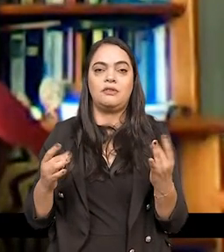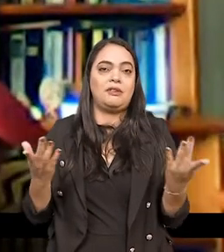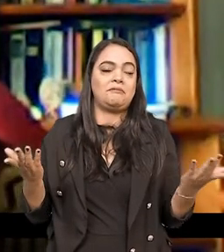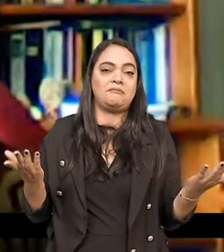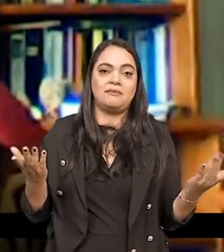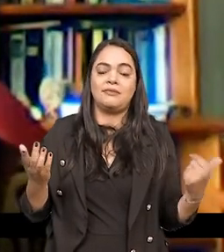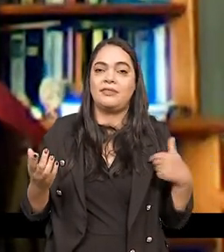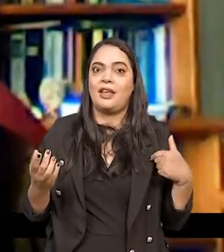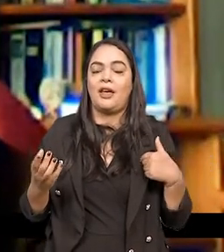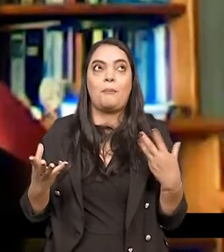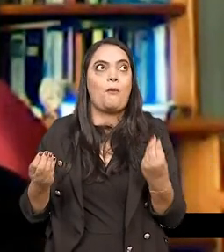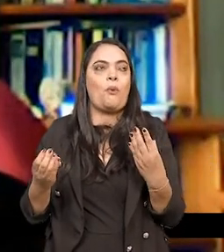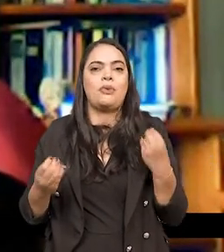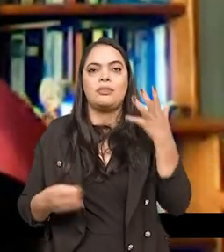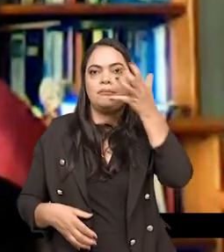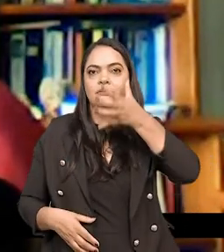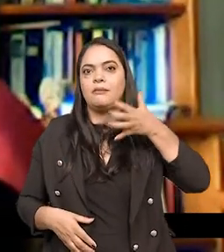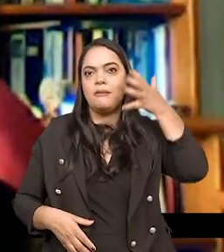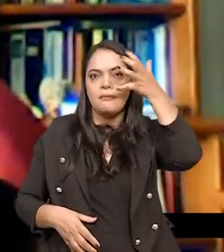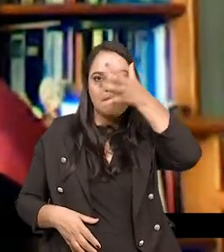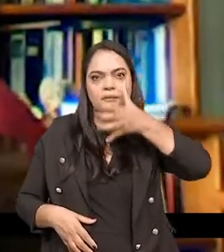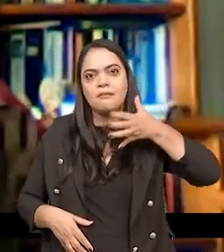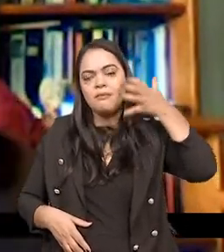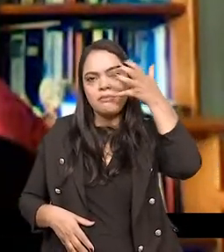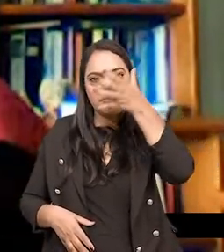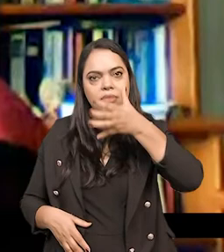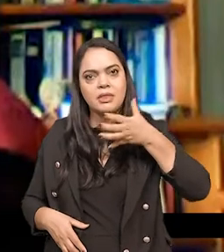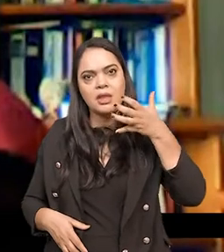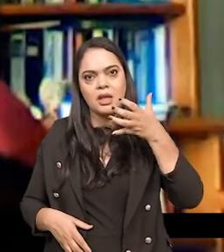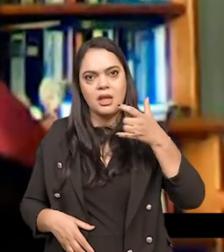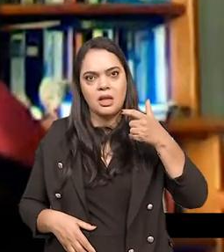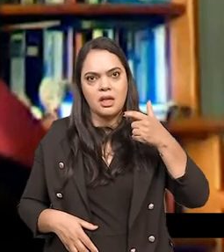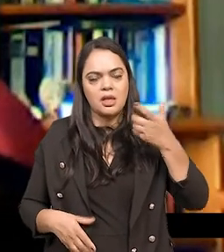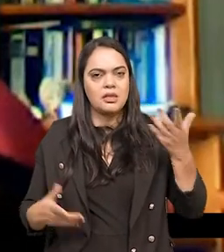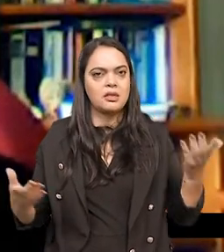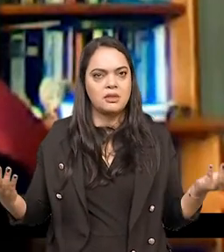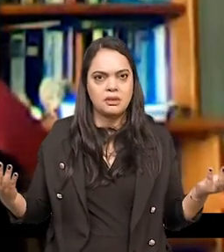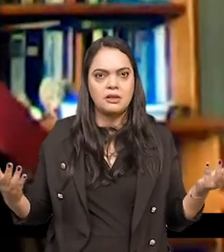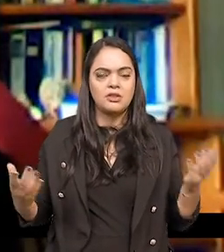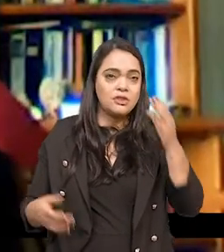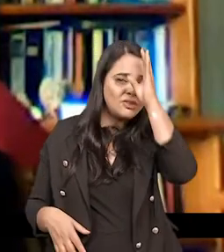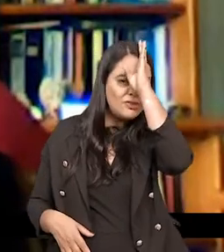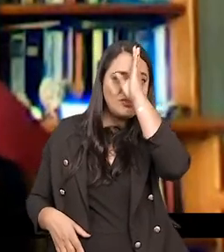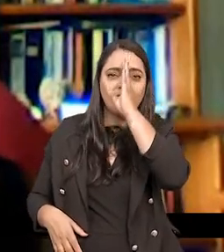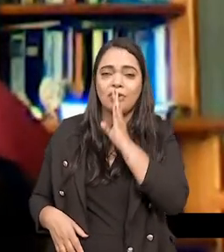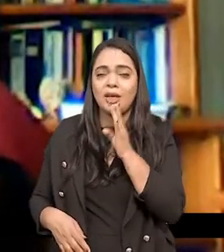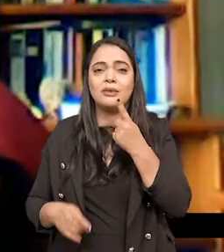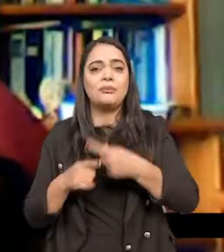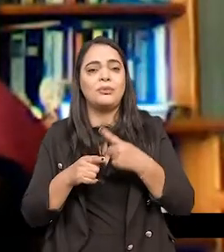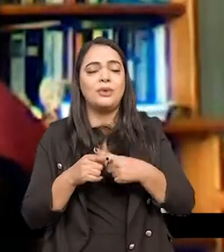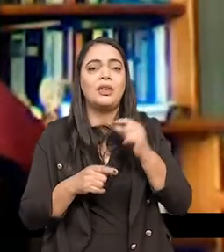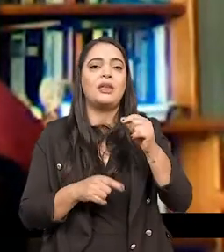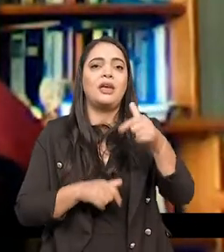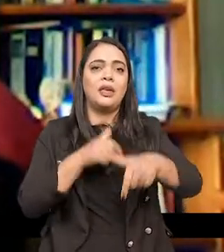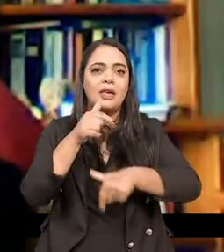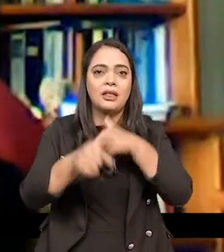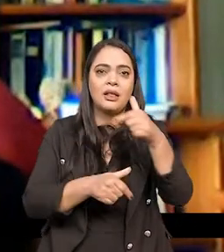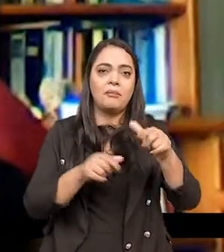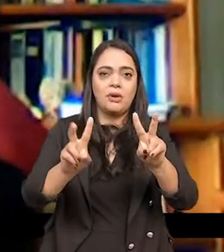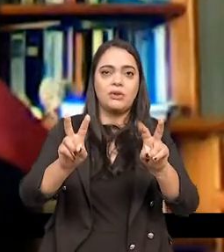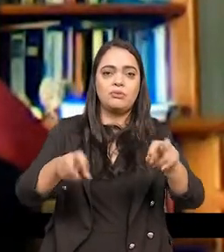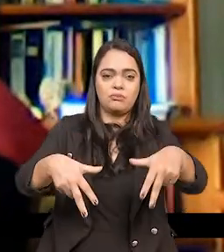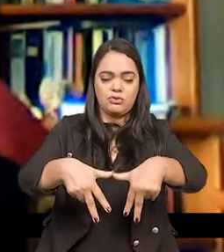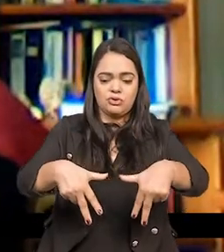Eu faço muitas palestras. Não cobro nada. Porque eu acho que quem trabalha com só mulheres de